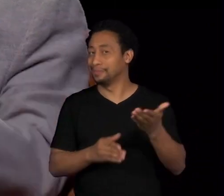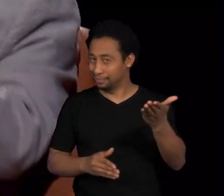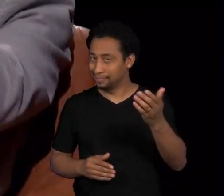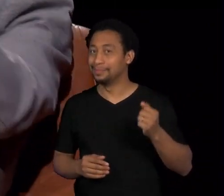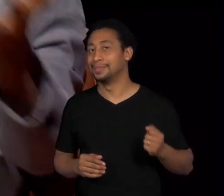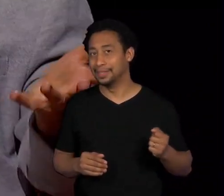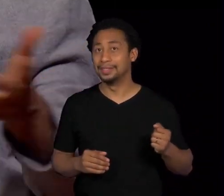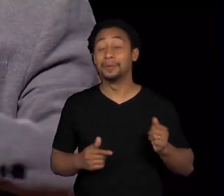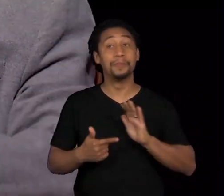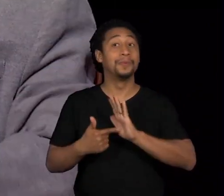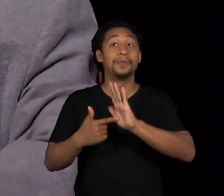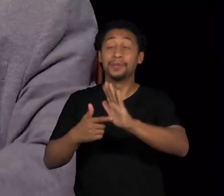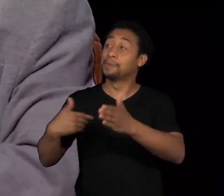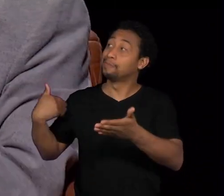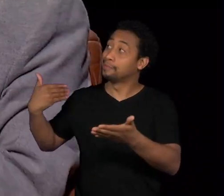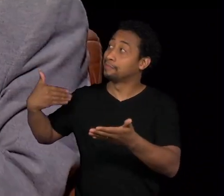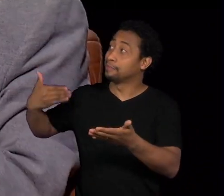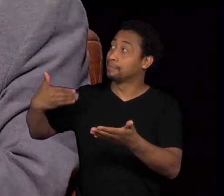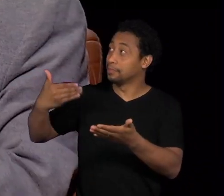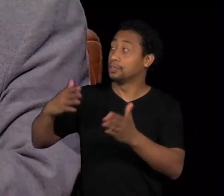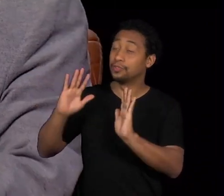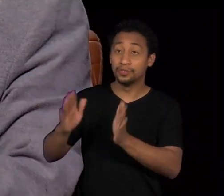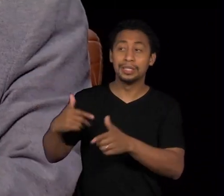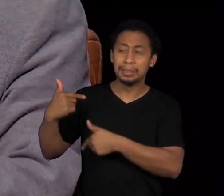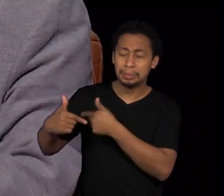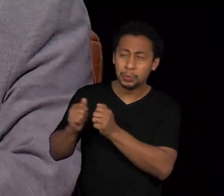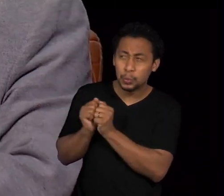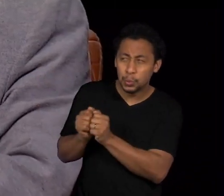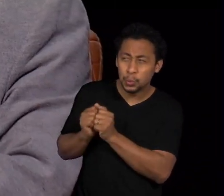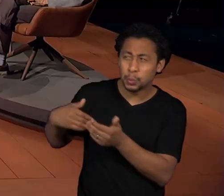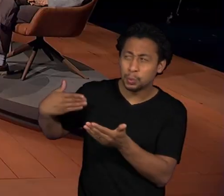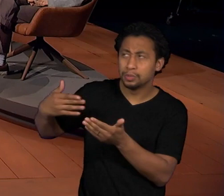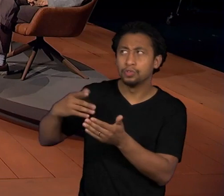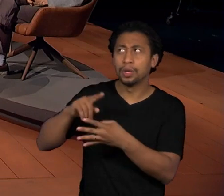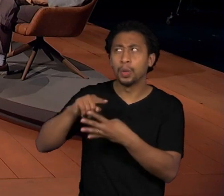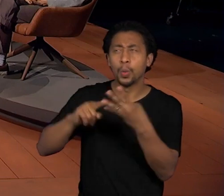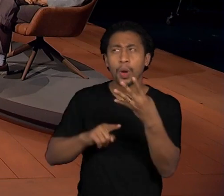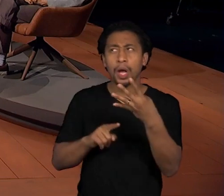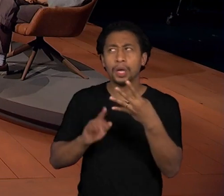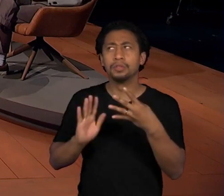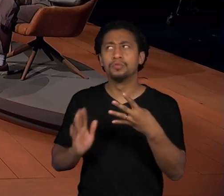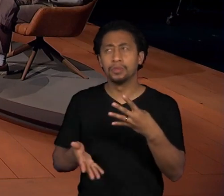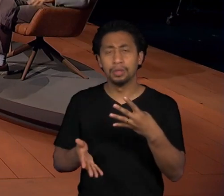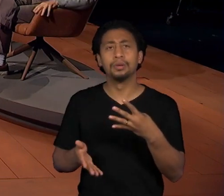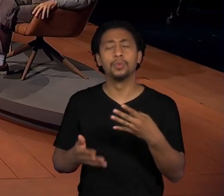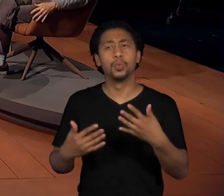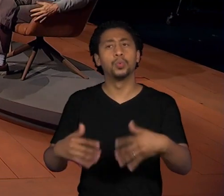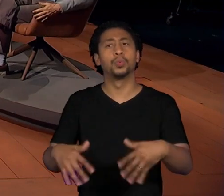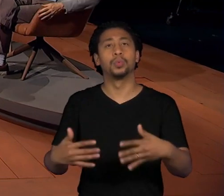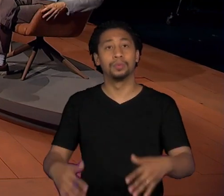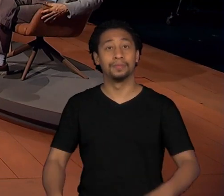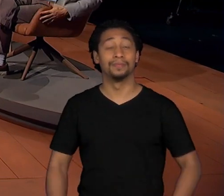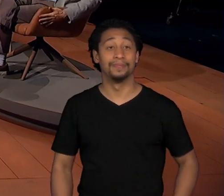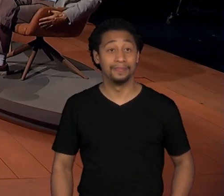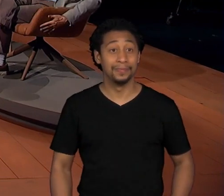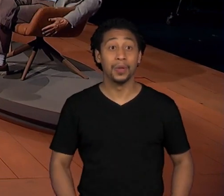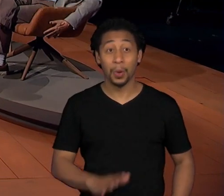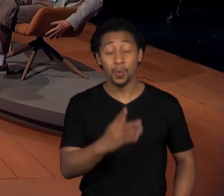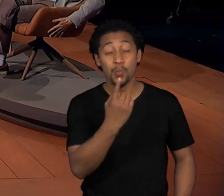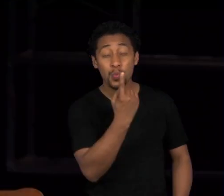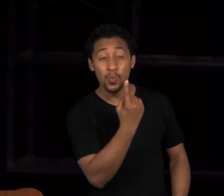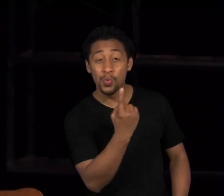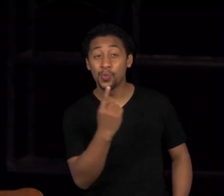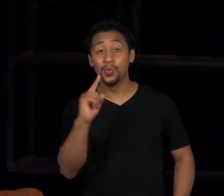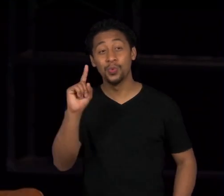materializou pelas obras que a gente tem em conjunto N são quatro né demais e a gente tem um último